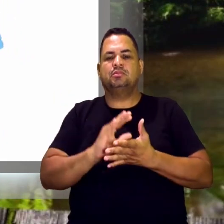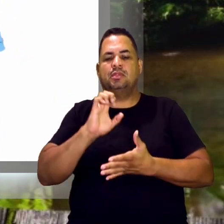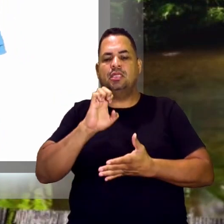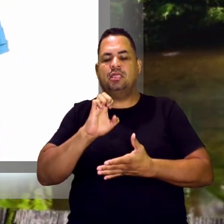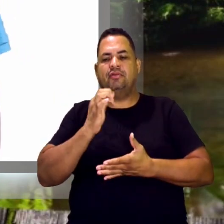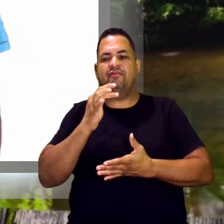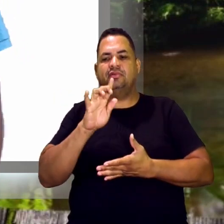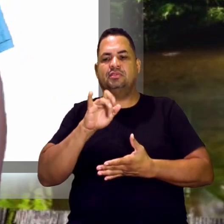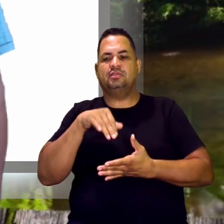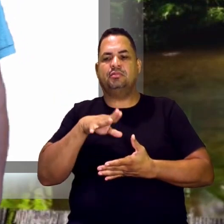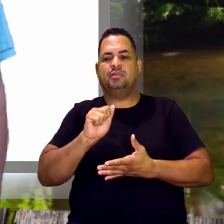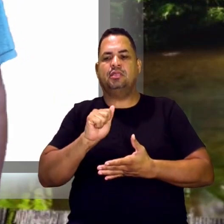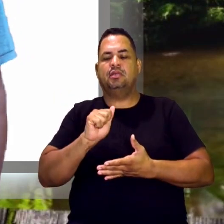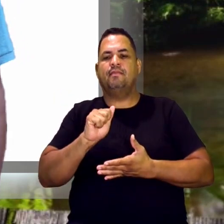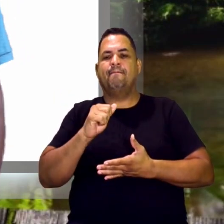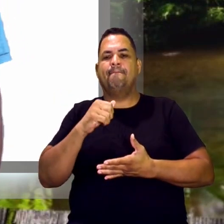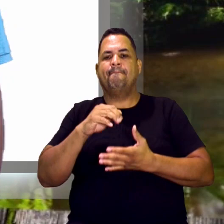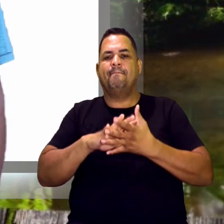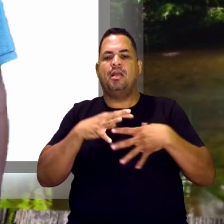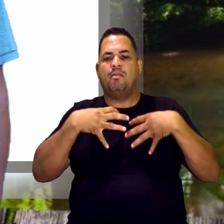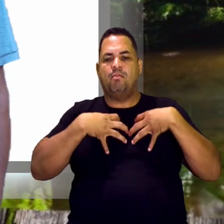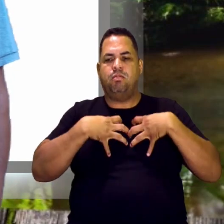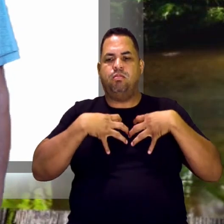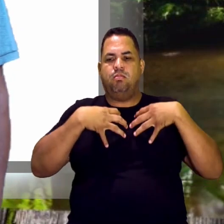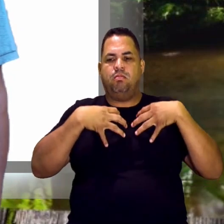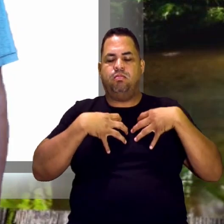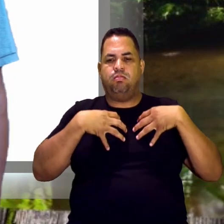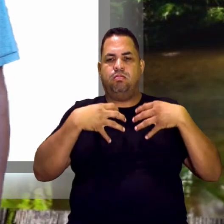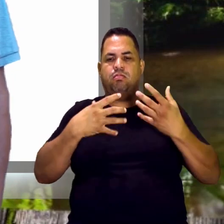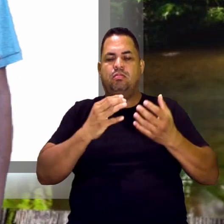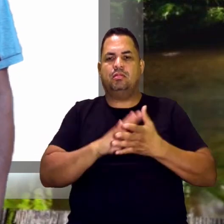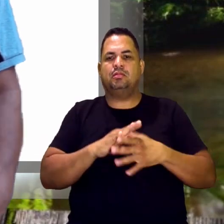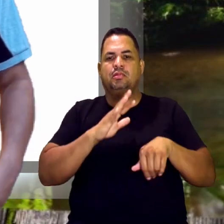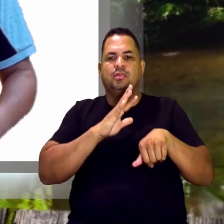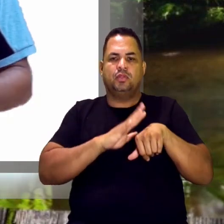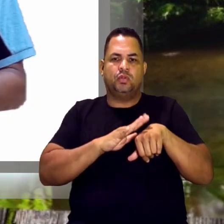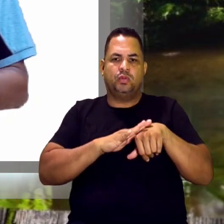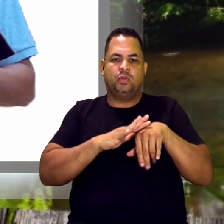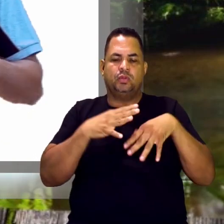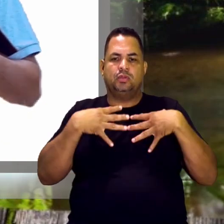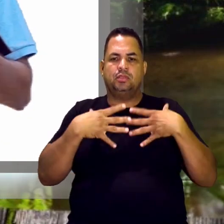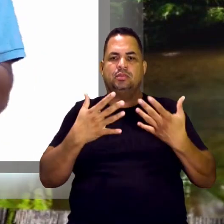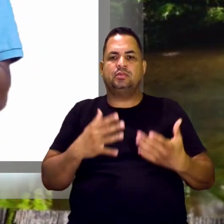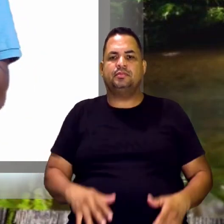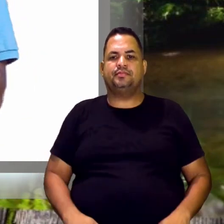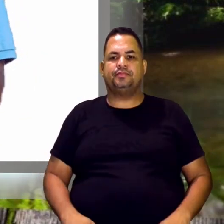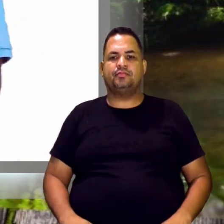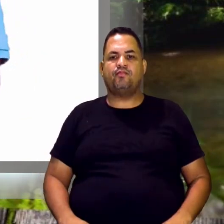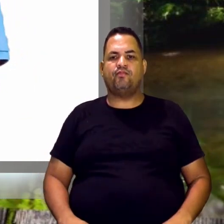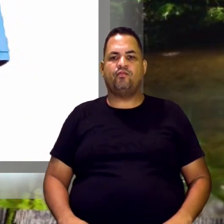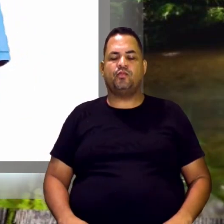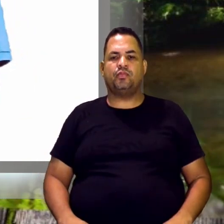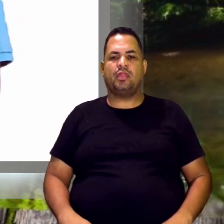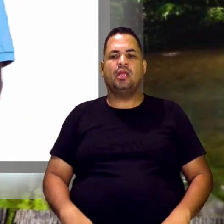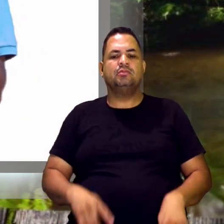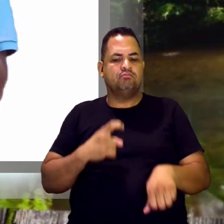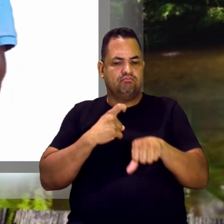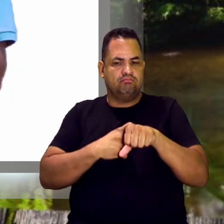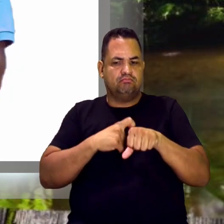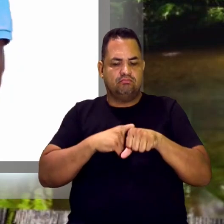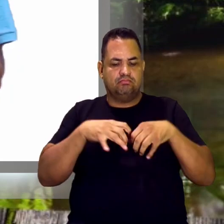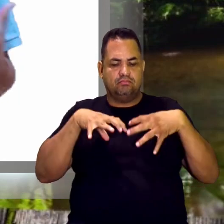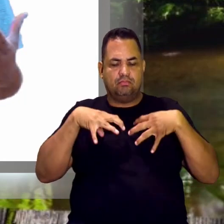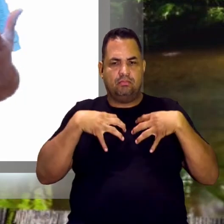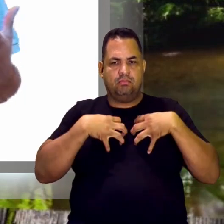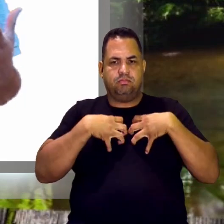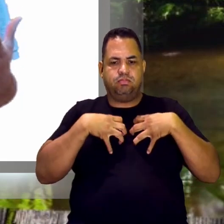efizema pulmonar. Enfisema pulmonar, acho que o nome é esse, correto, né? O enfisema pulmonar, que é o quê? Que é um endurecimento, é como se